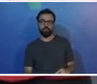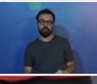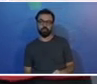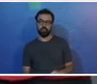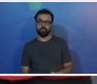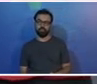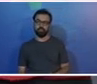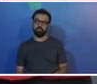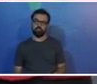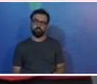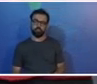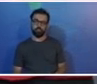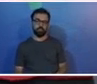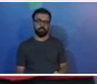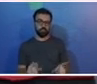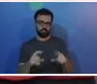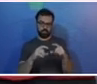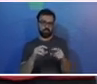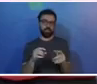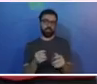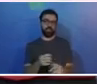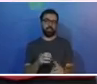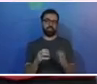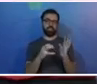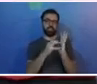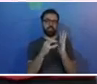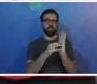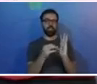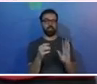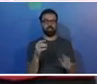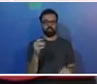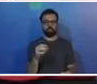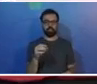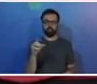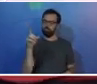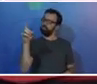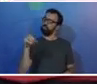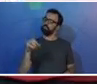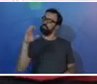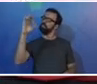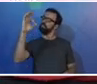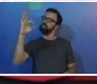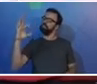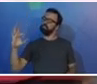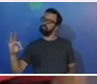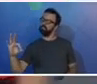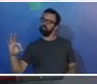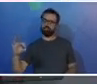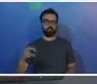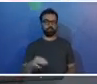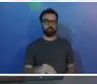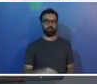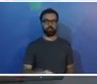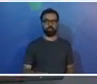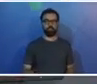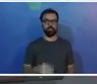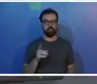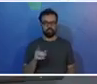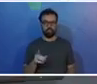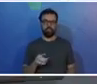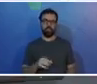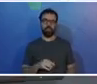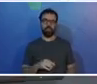número? Esse símbolo que tem do lado desse número pequenininho embaixo é porcentagem. Vocês ainda